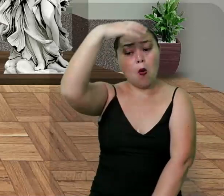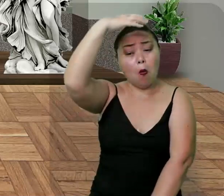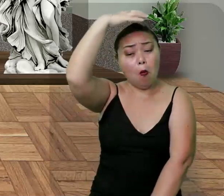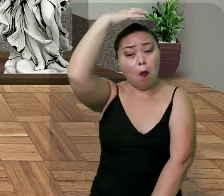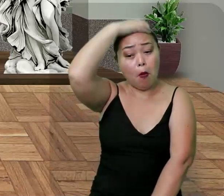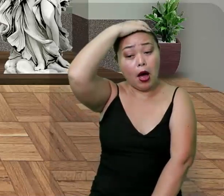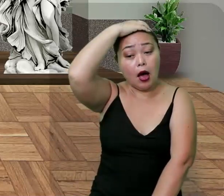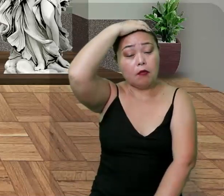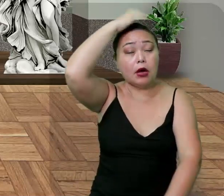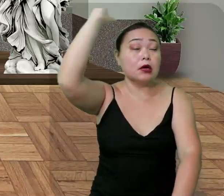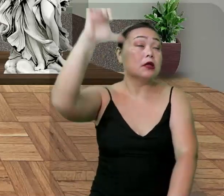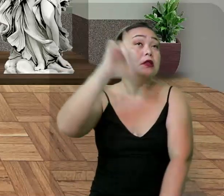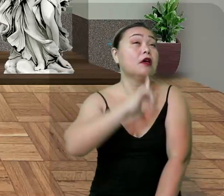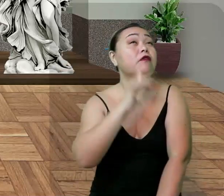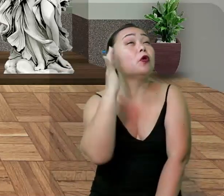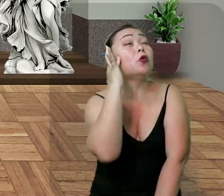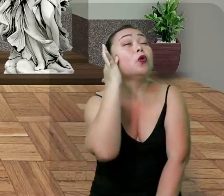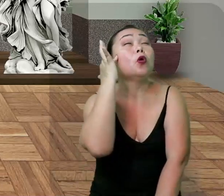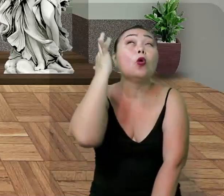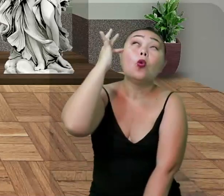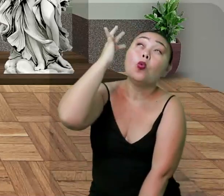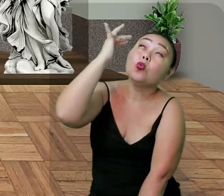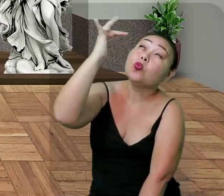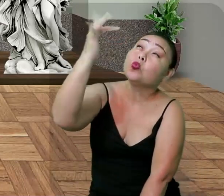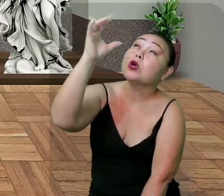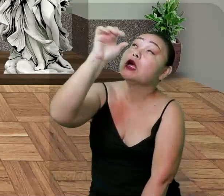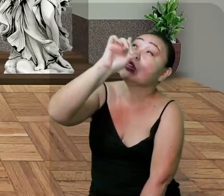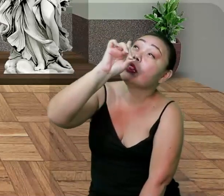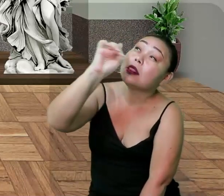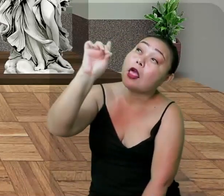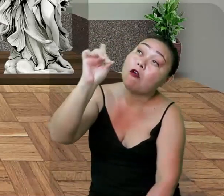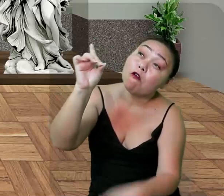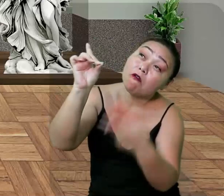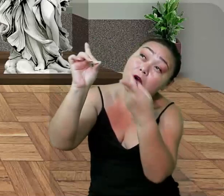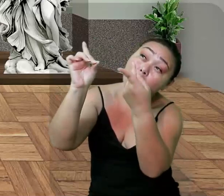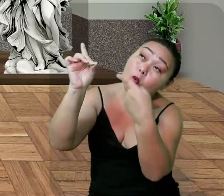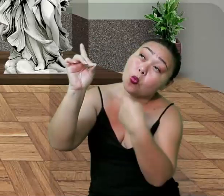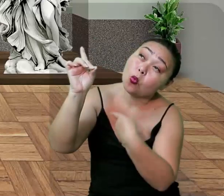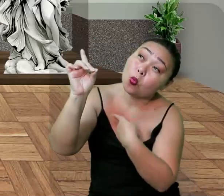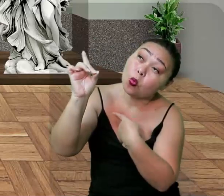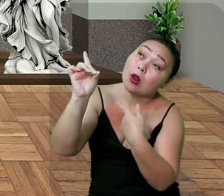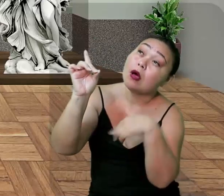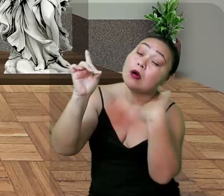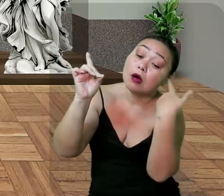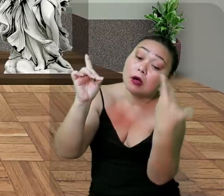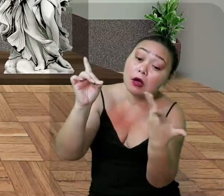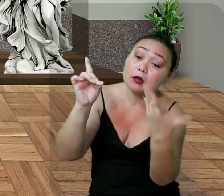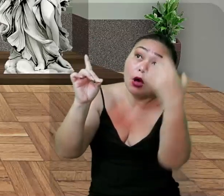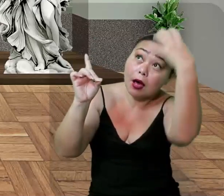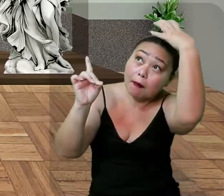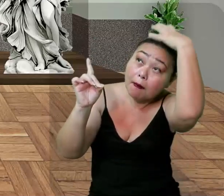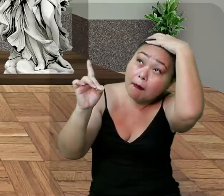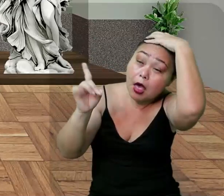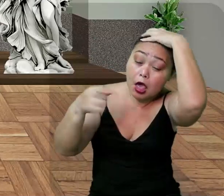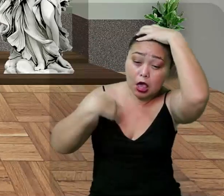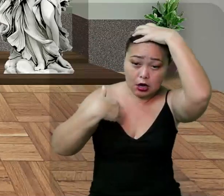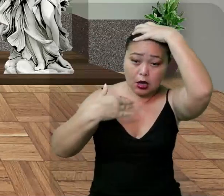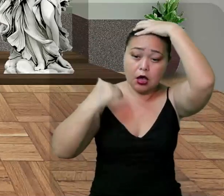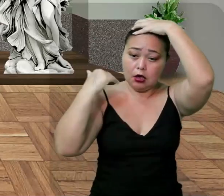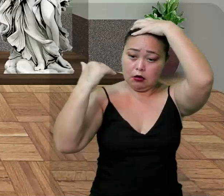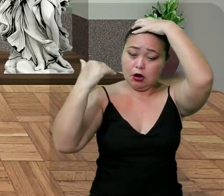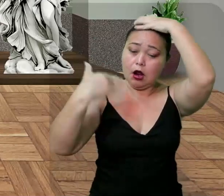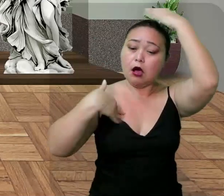teve um sonho e que Deus falou com ele. E como o Papa era uma pessoa muito influente